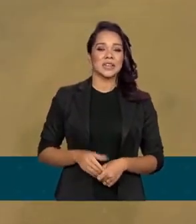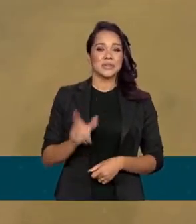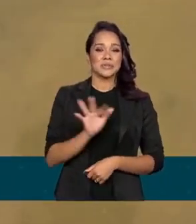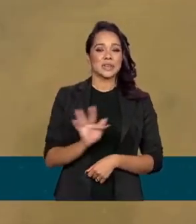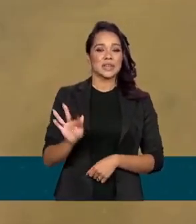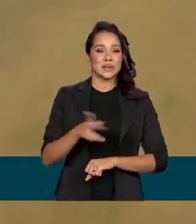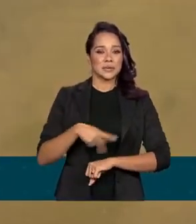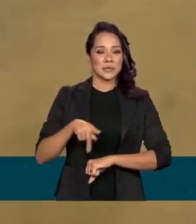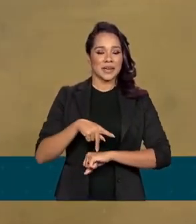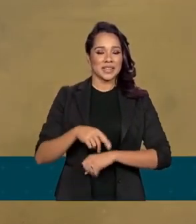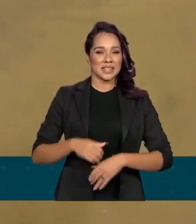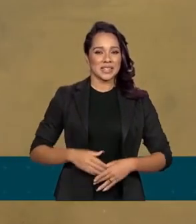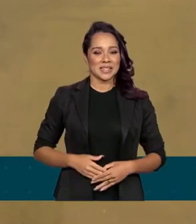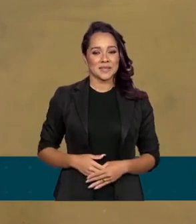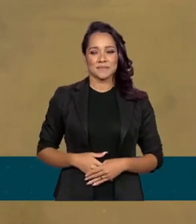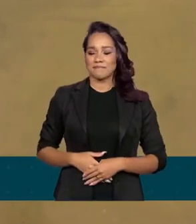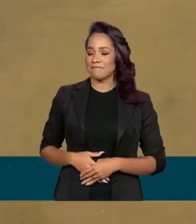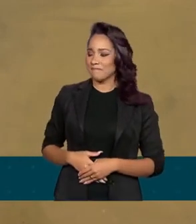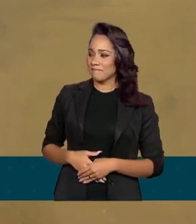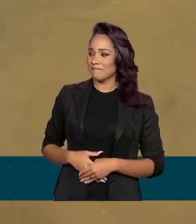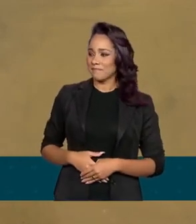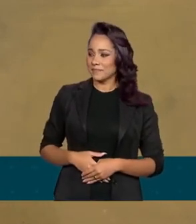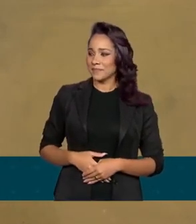federal do país.